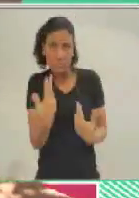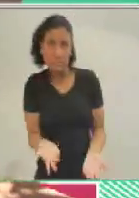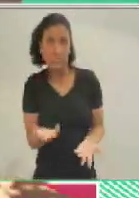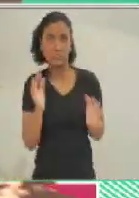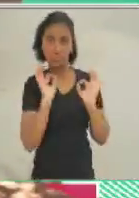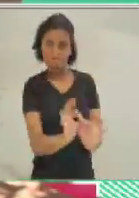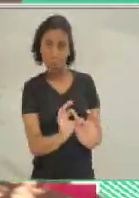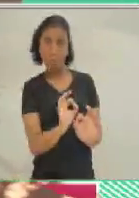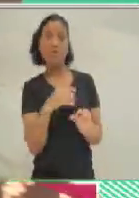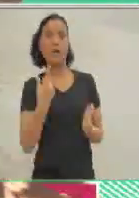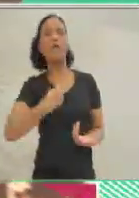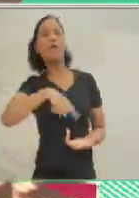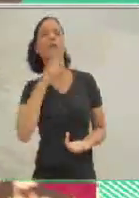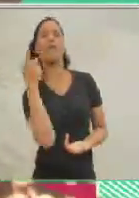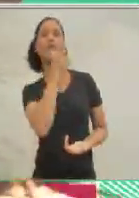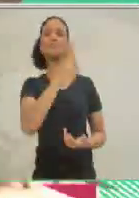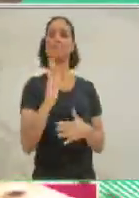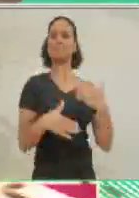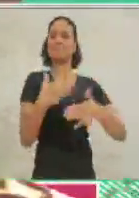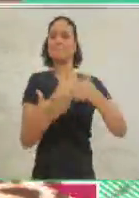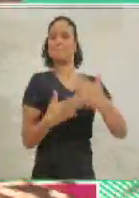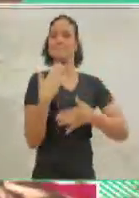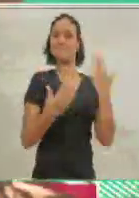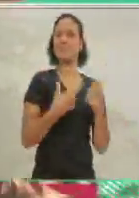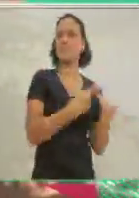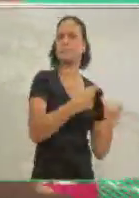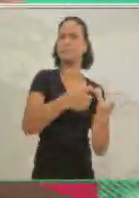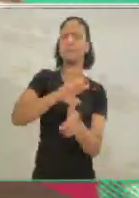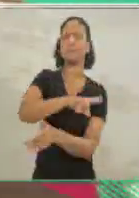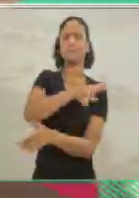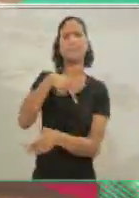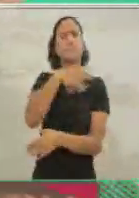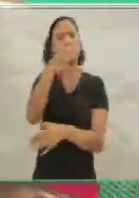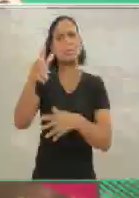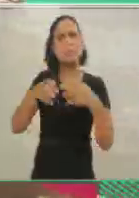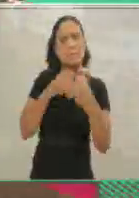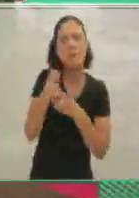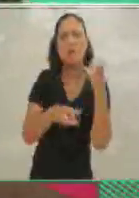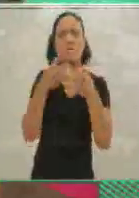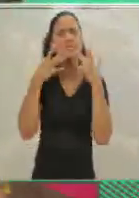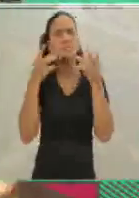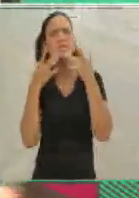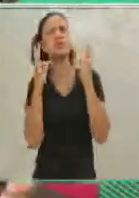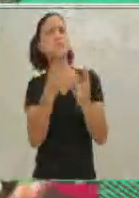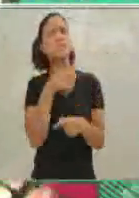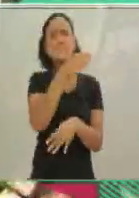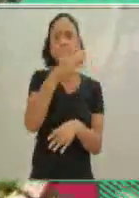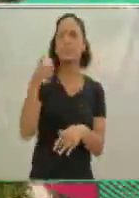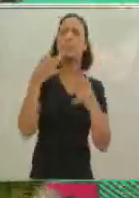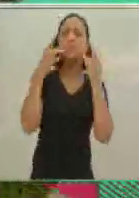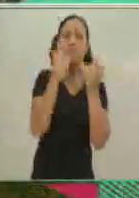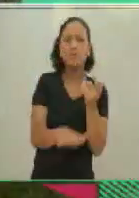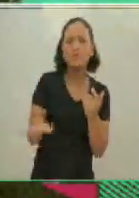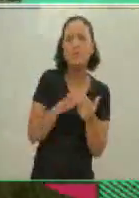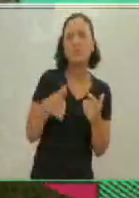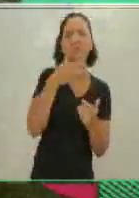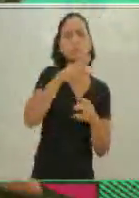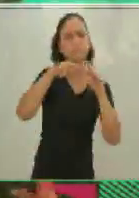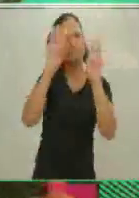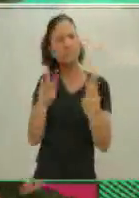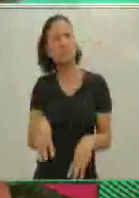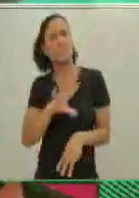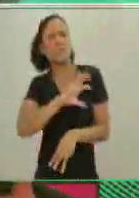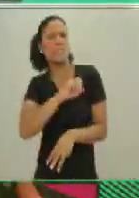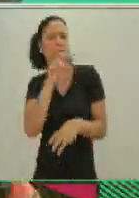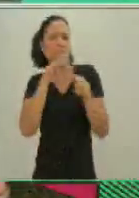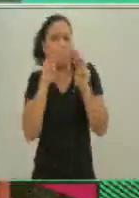para vários lugares, a gente ia para os parquinhos, a gente ia para os teatros, fomos muito ao teatro infantil, íamos muito aos museus, ele adorava ir ao